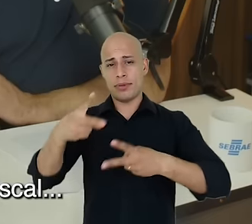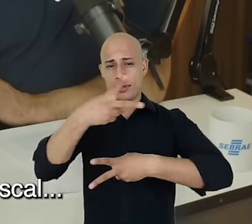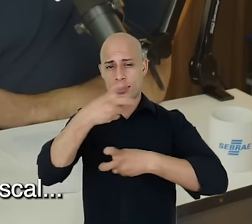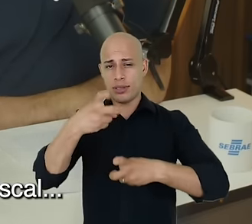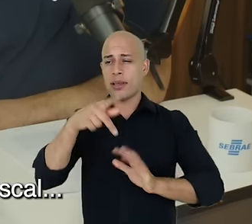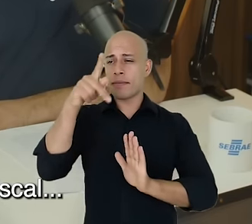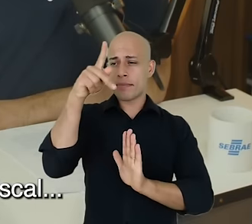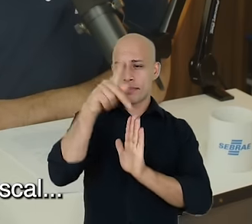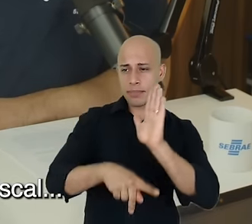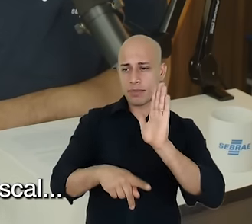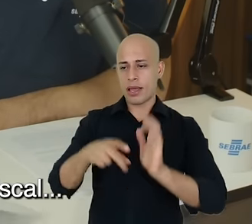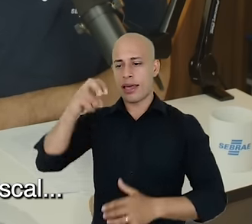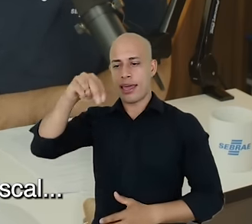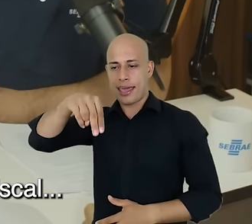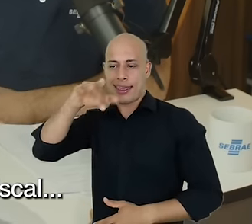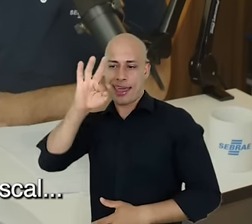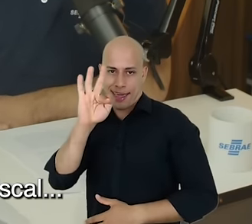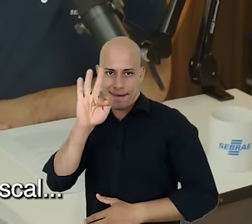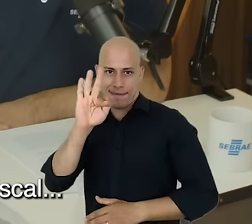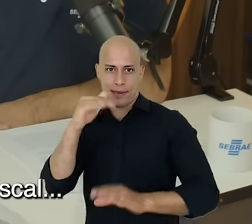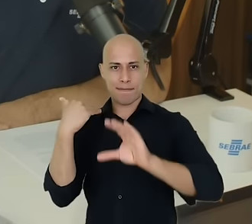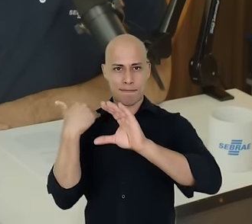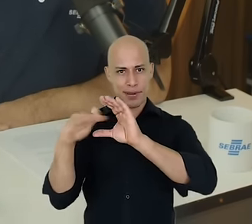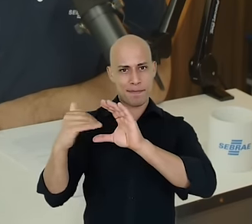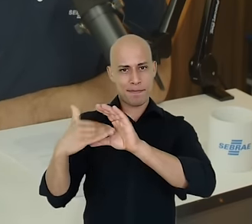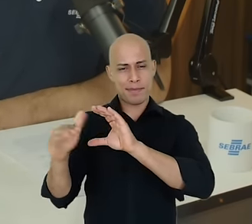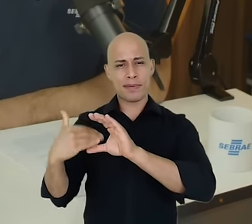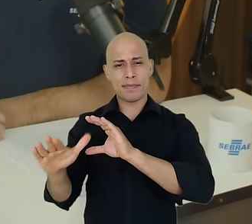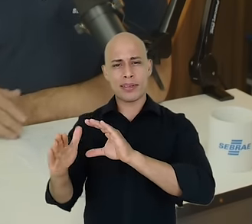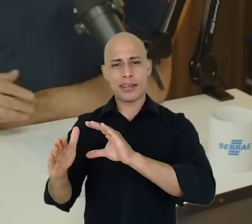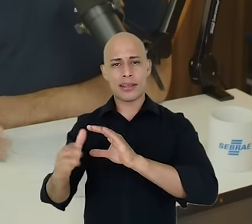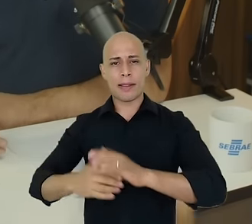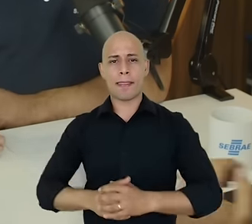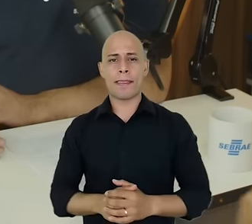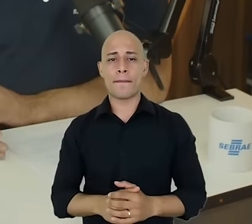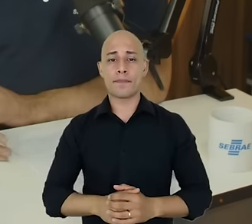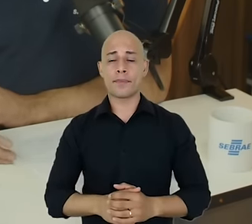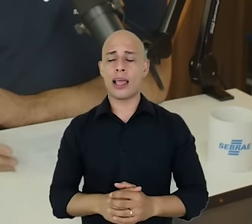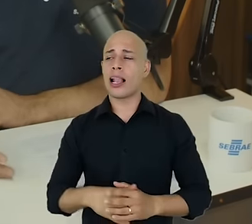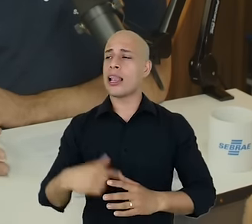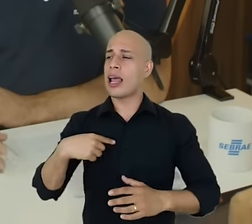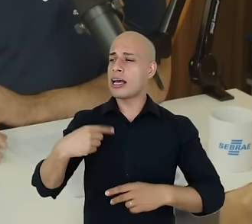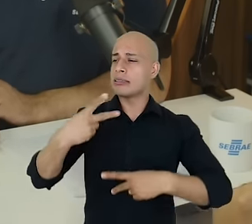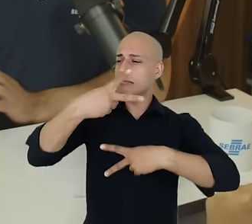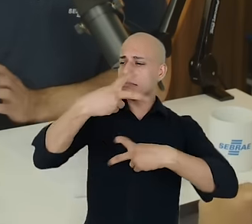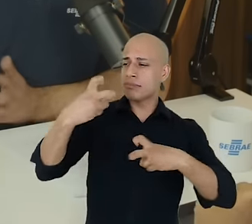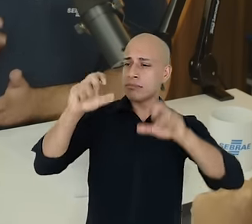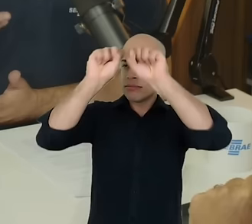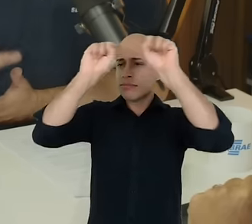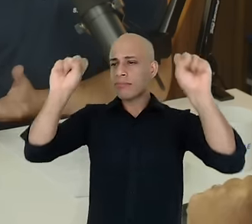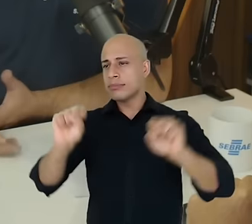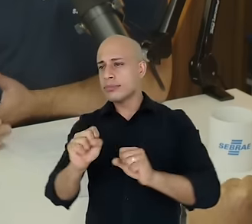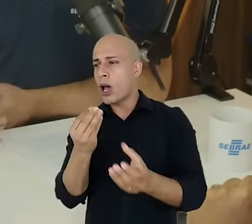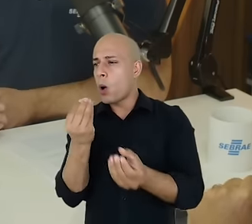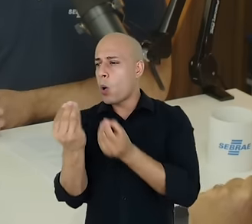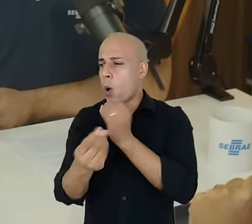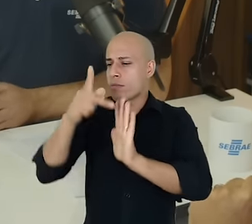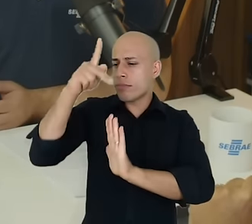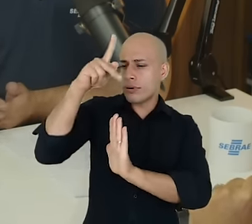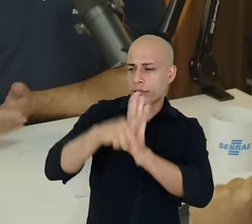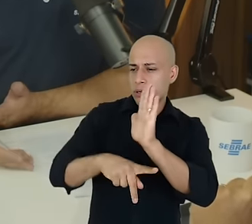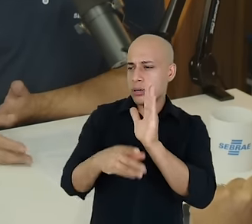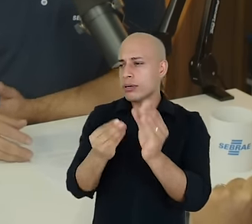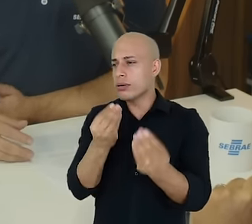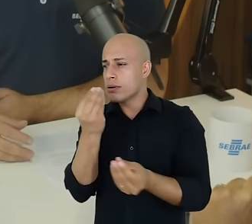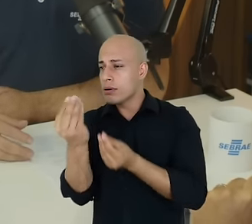programa de emissão de nota fiscal e fala um pouco das funcionalidades dele o que que tem no programa